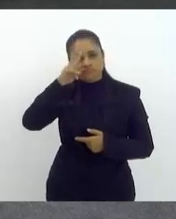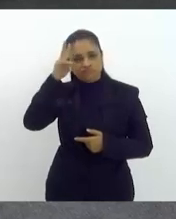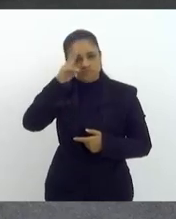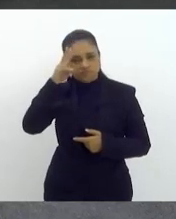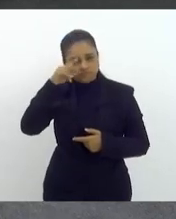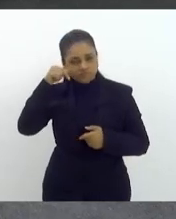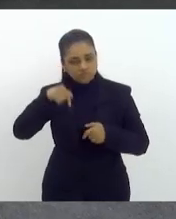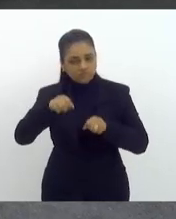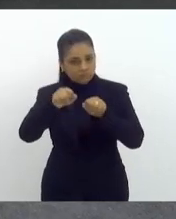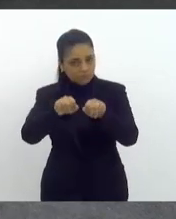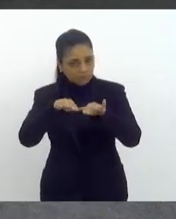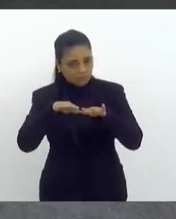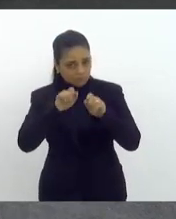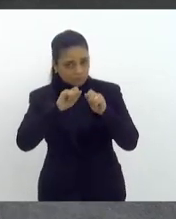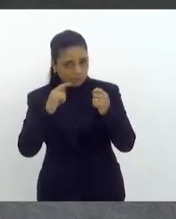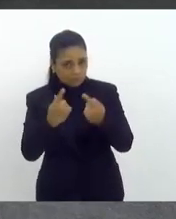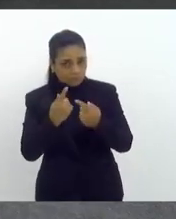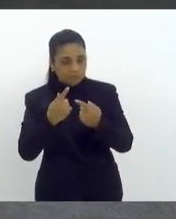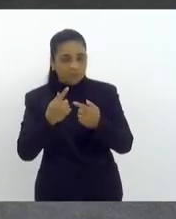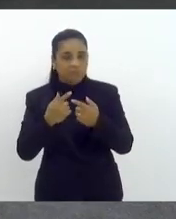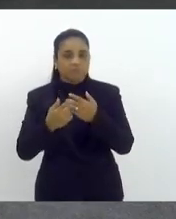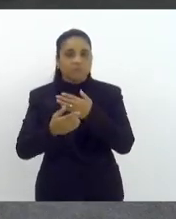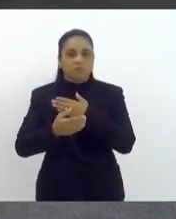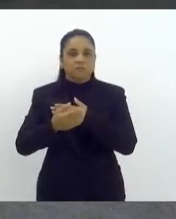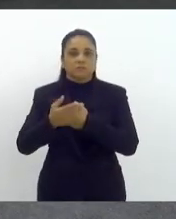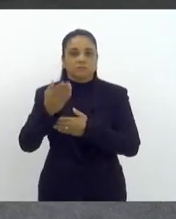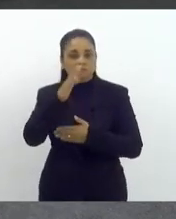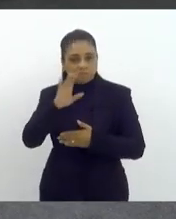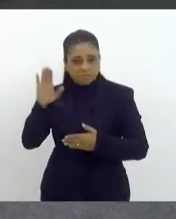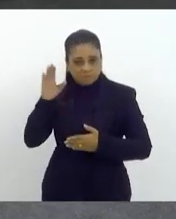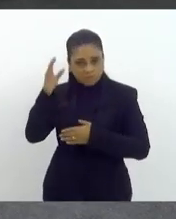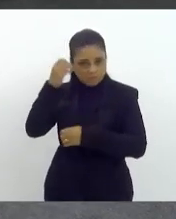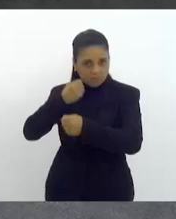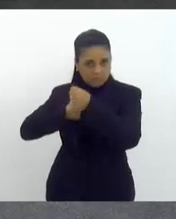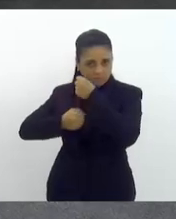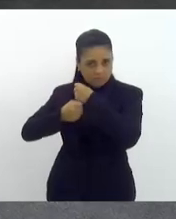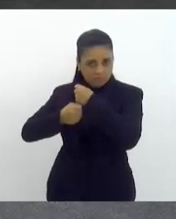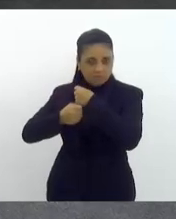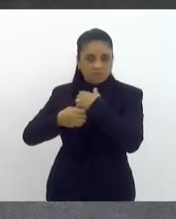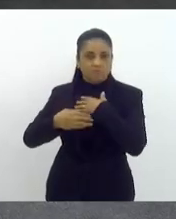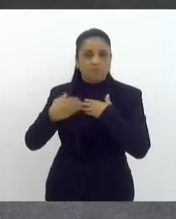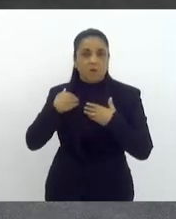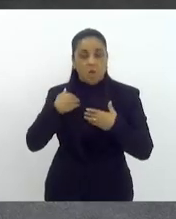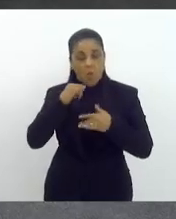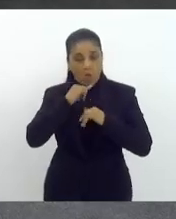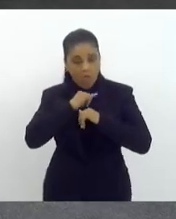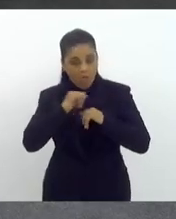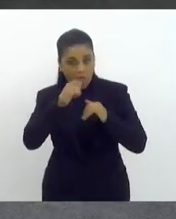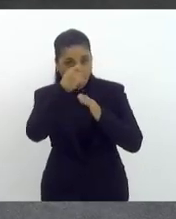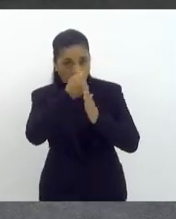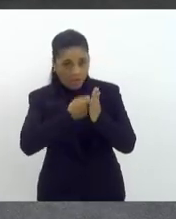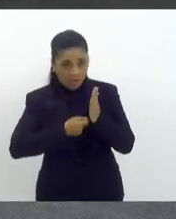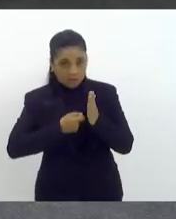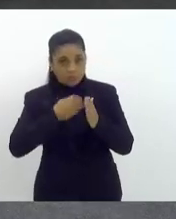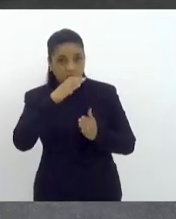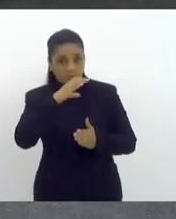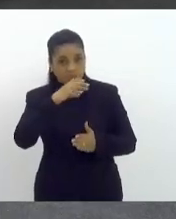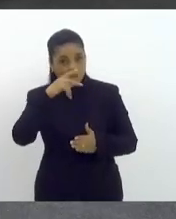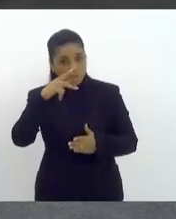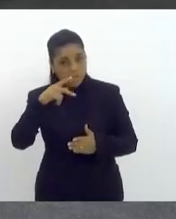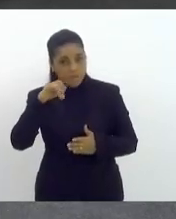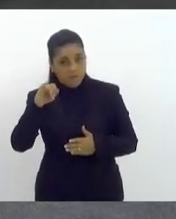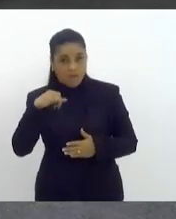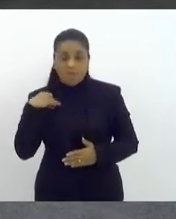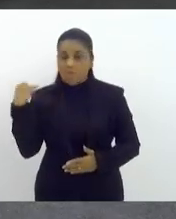casa na legislatura anterior eu tive a honra de ser um relator da CPI talvez a CPI mais